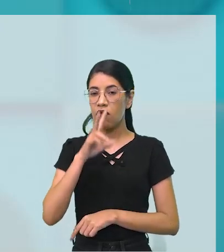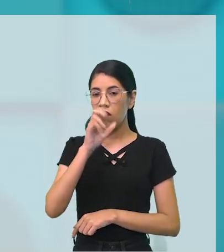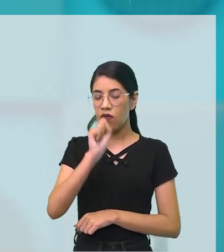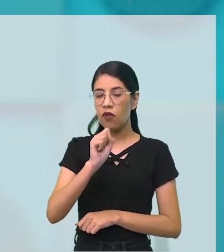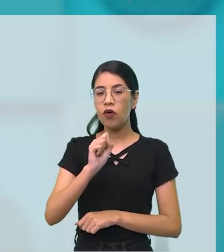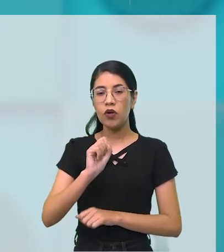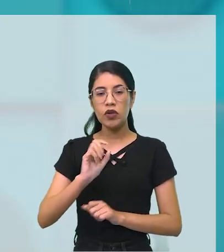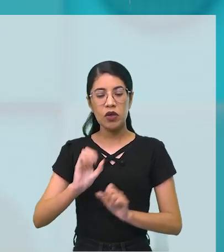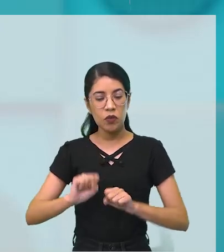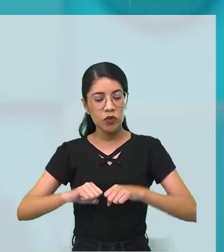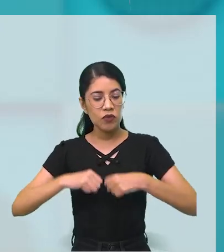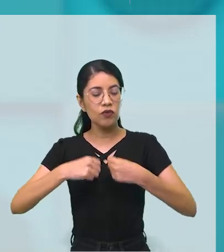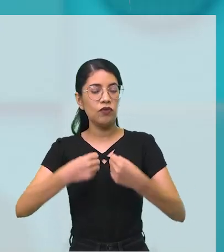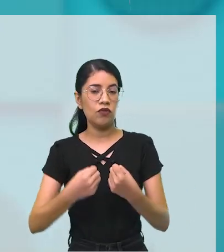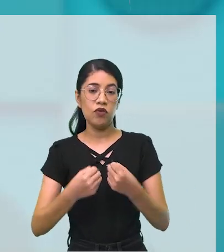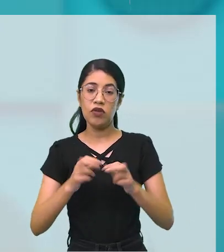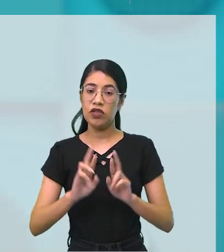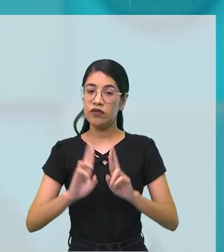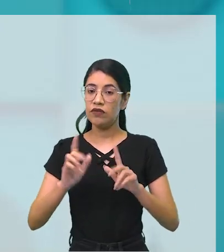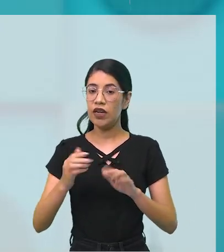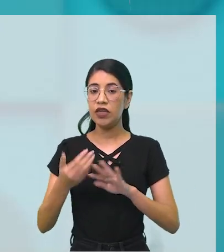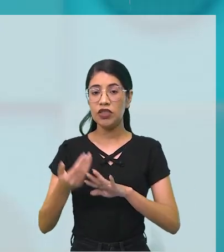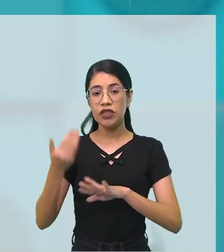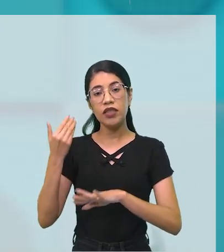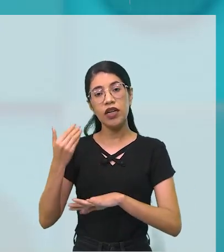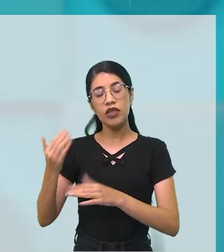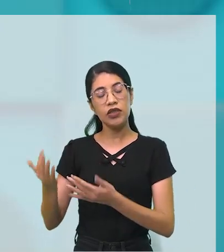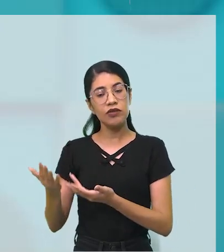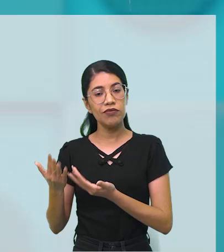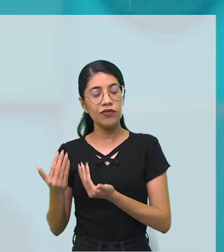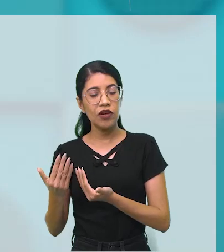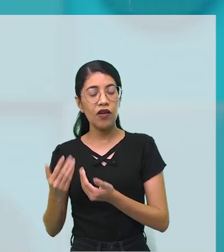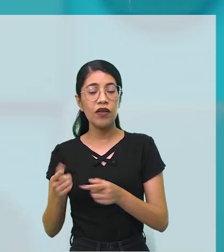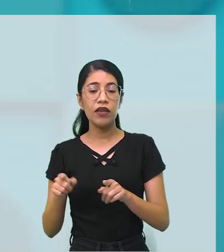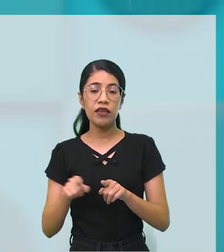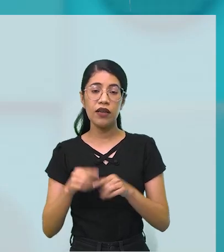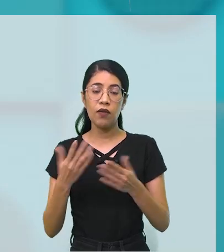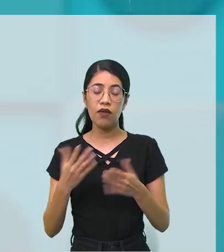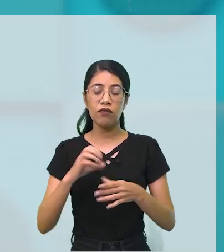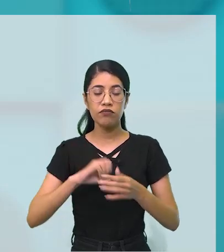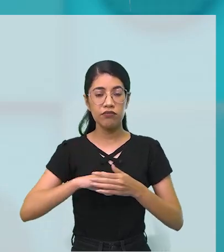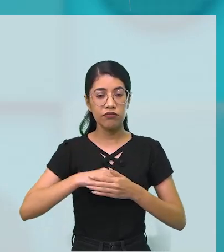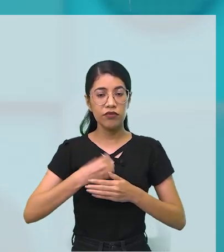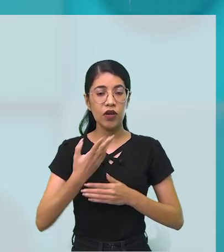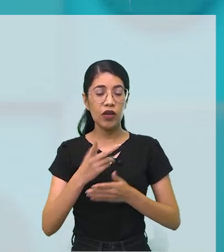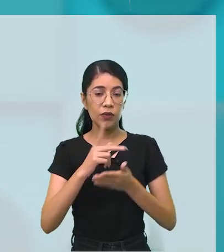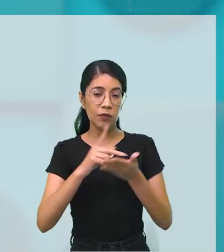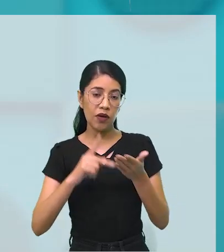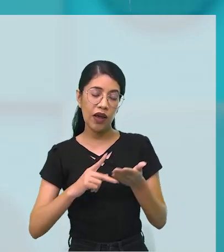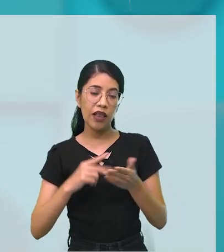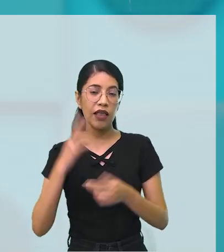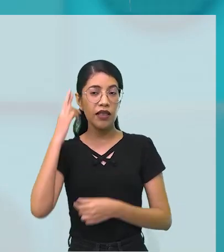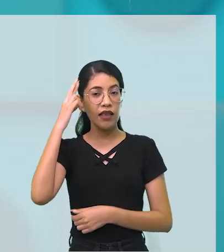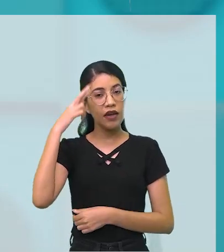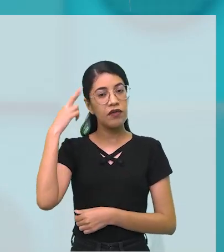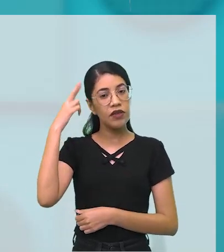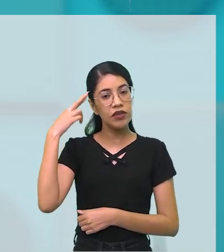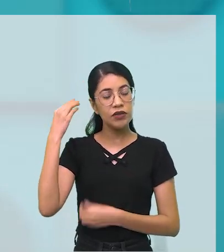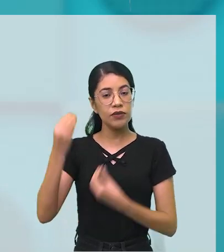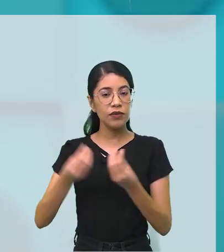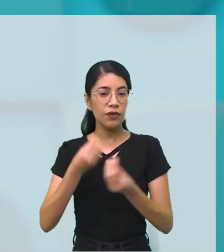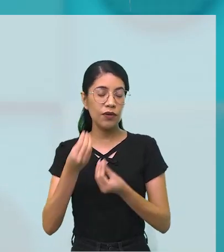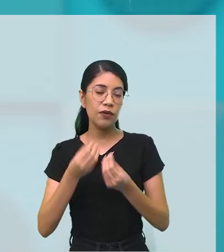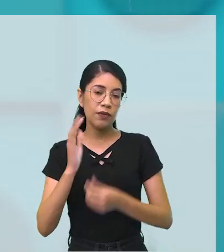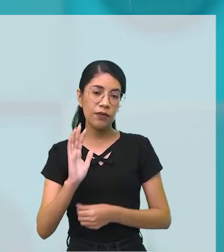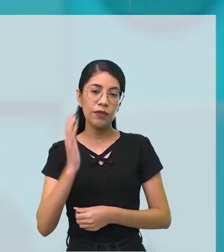mesma garra de quando era mais jovem. E é isso que acontece aqui com o nosso eu lírico, ela fazendo essa